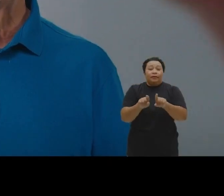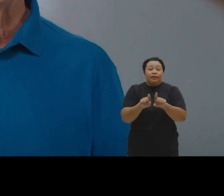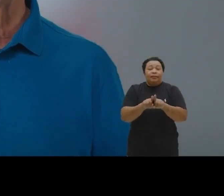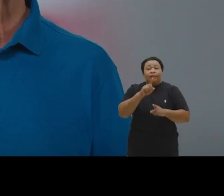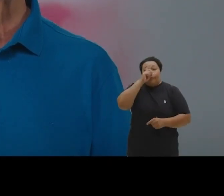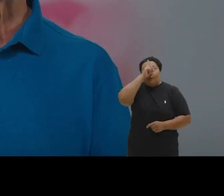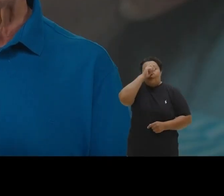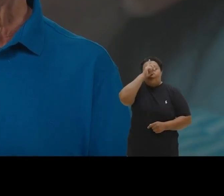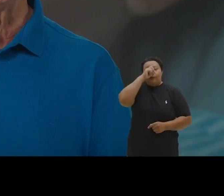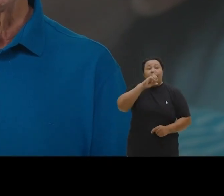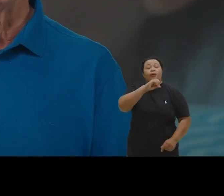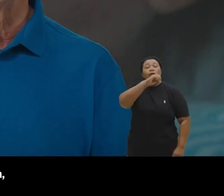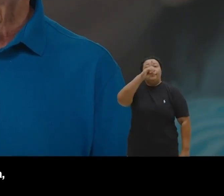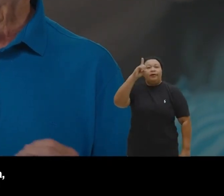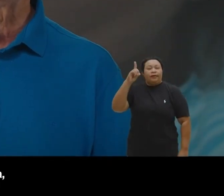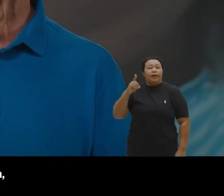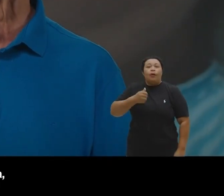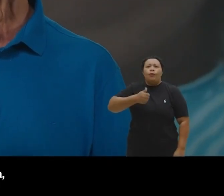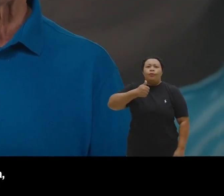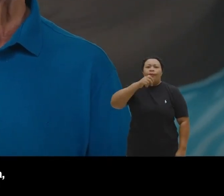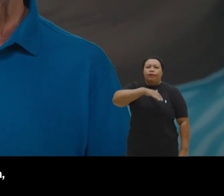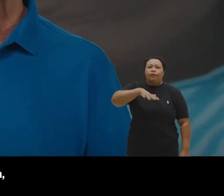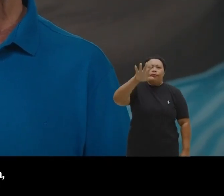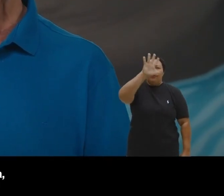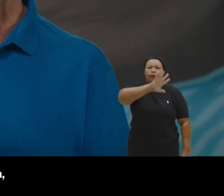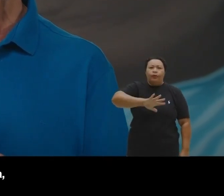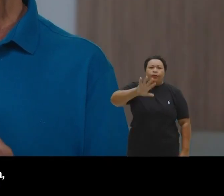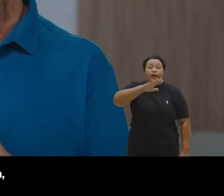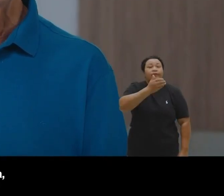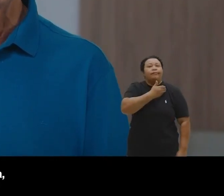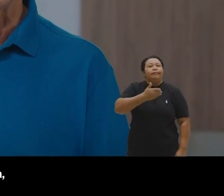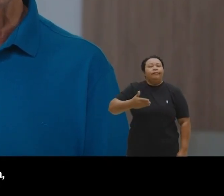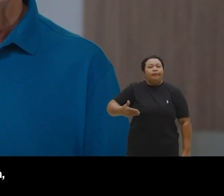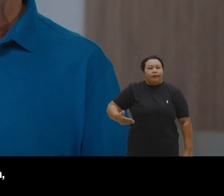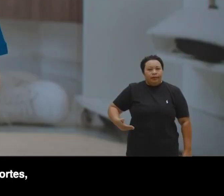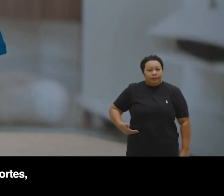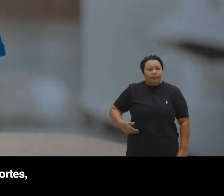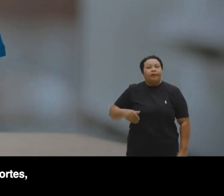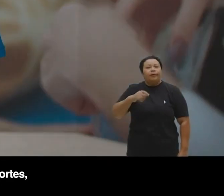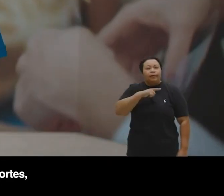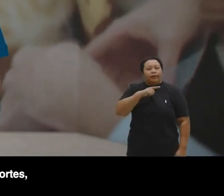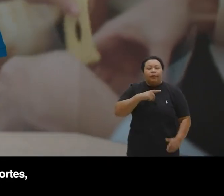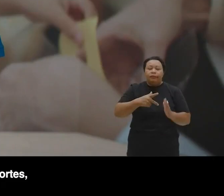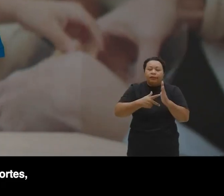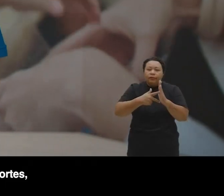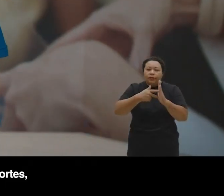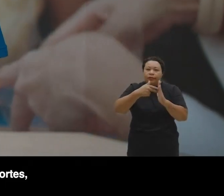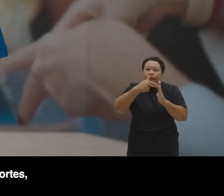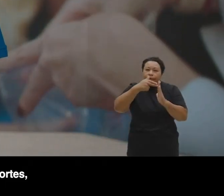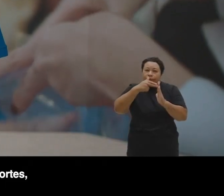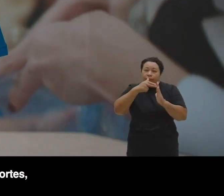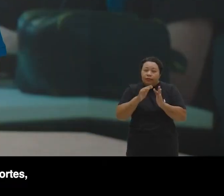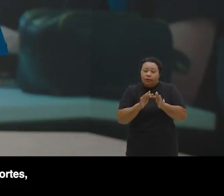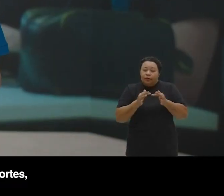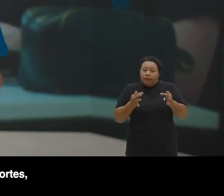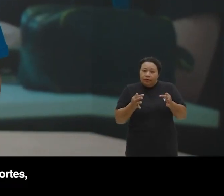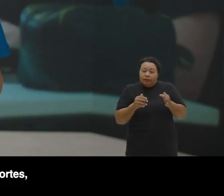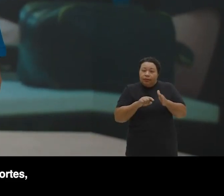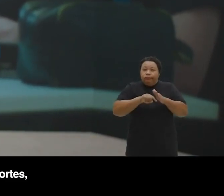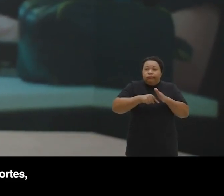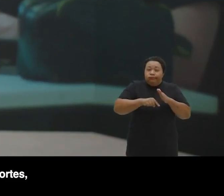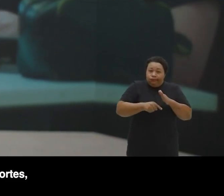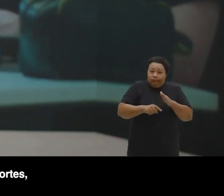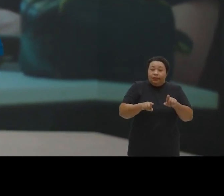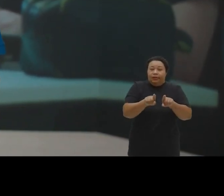Instalamos também o Hospital Dia, o primeiro do Nordeste na rede pública, que realiza cirurgias de médio e